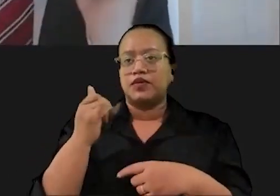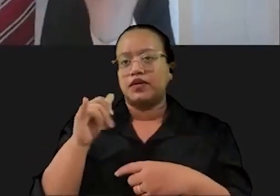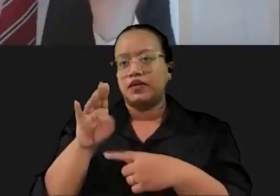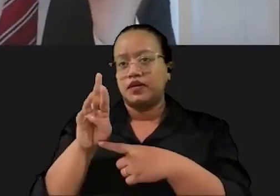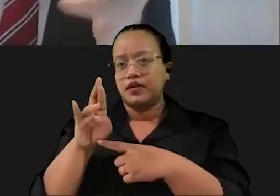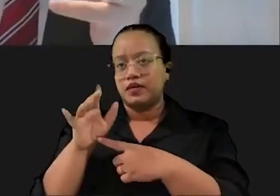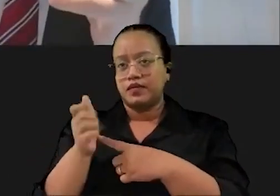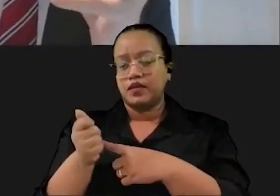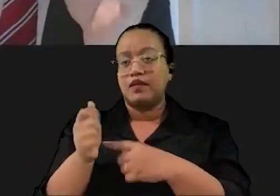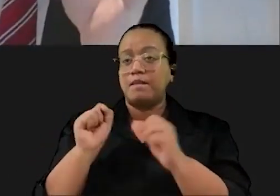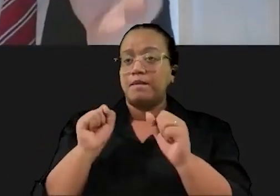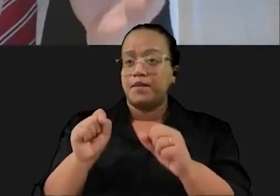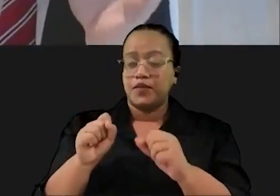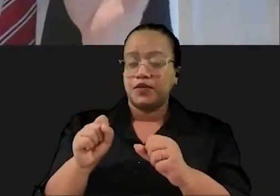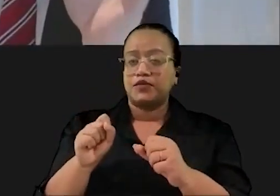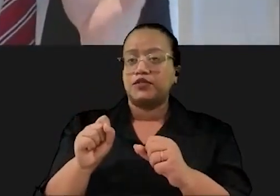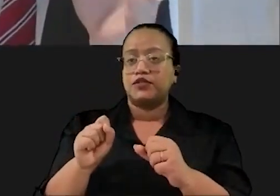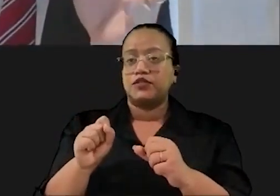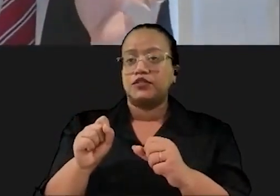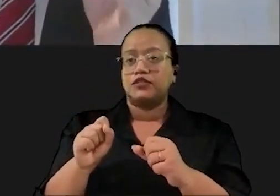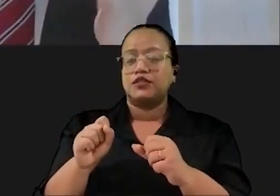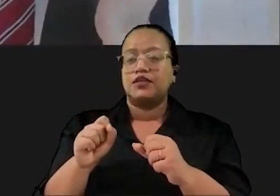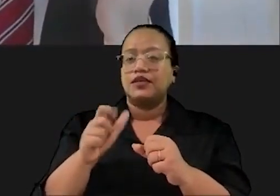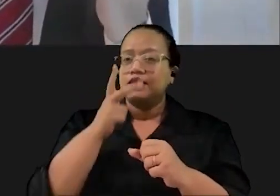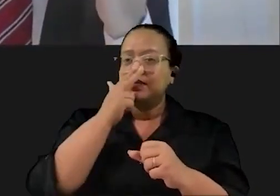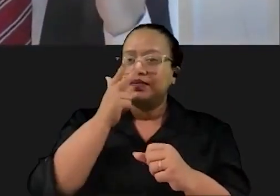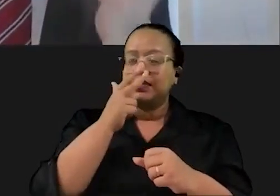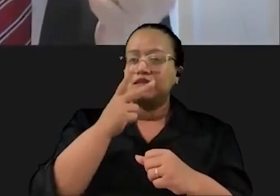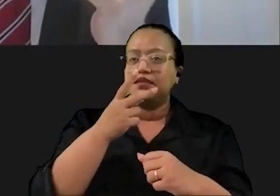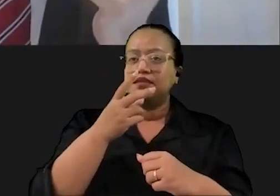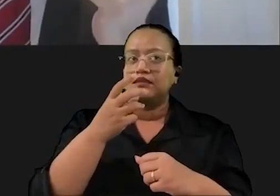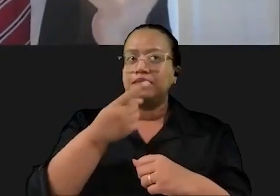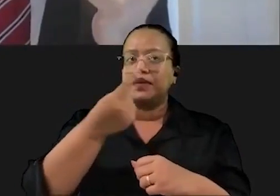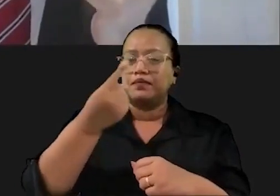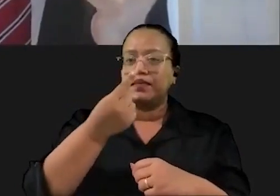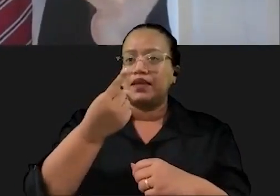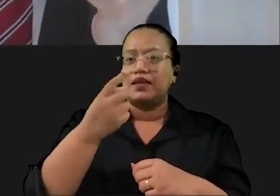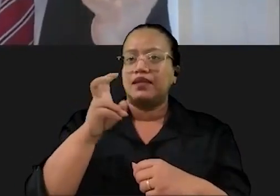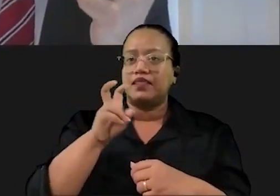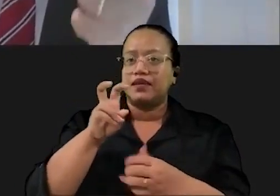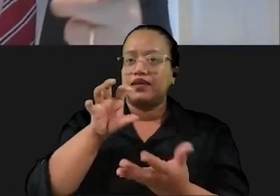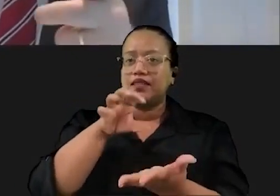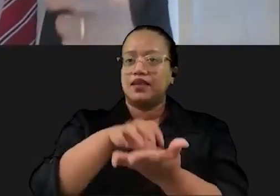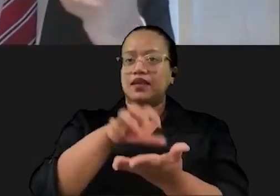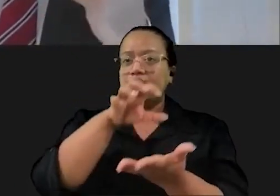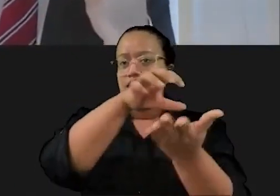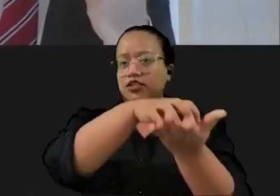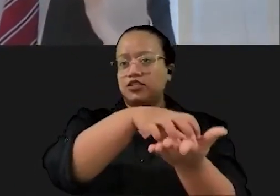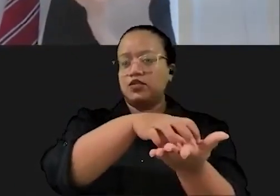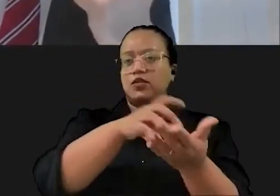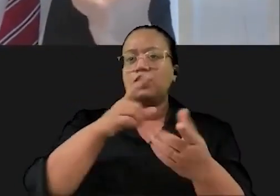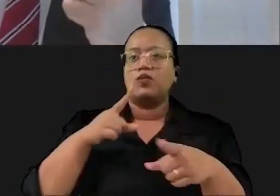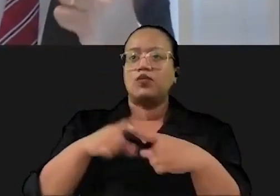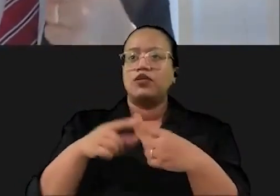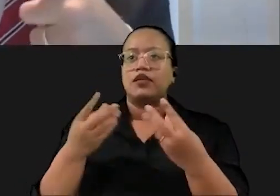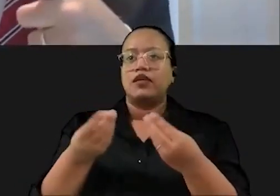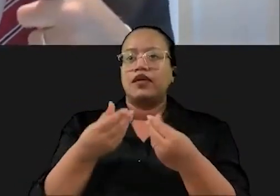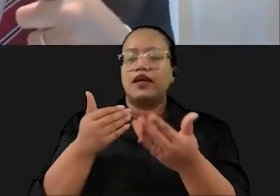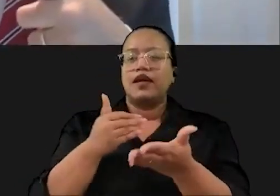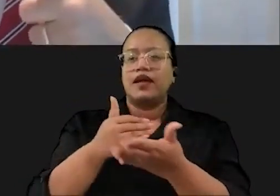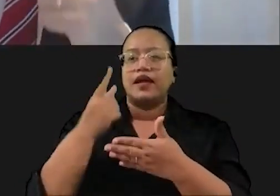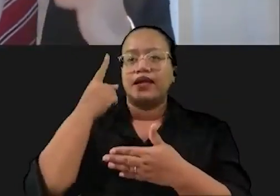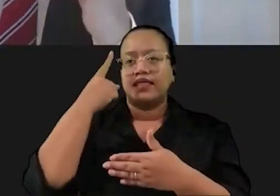região, porque teve a ideia, na sua essência ali, em experiências bem-sucedidas, em Itabuna